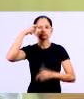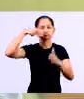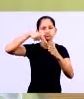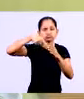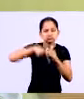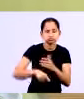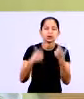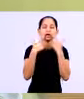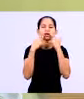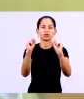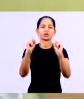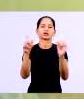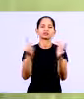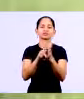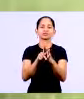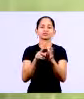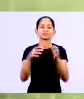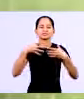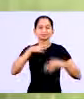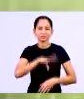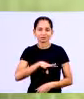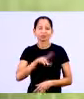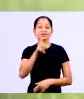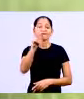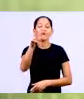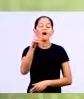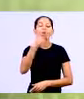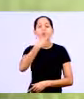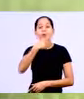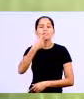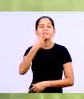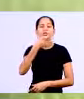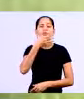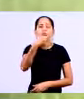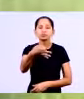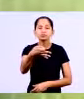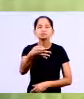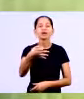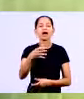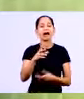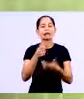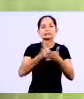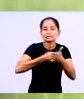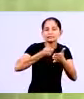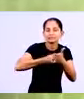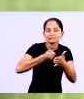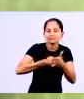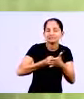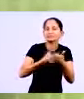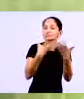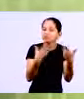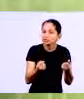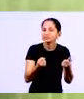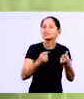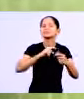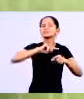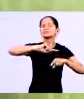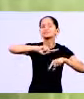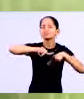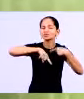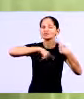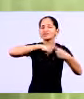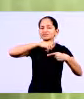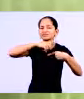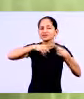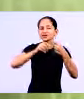sobre linguagem. E como aquele rapaz disse, as mudanças sempre causam resistência. No início, né? No Depois início. a gente vai